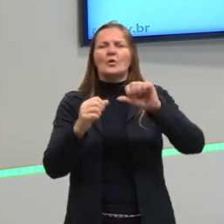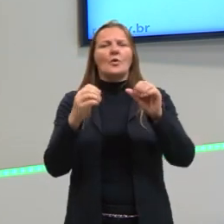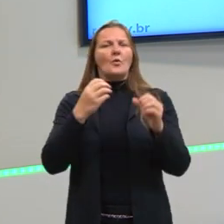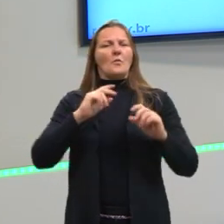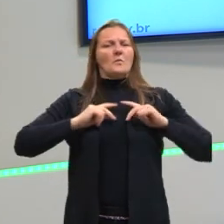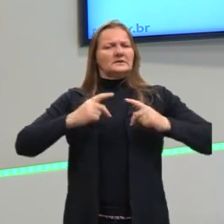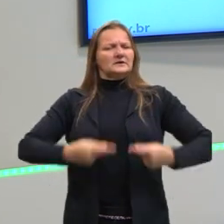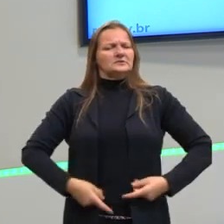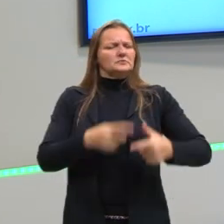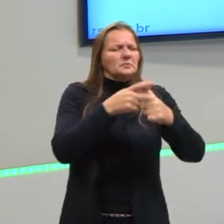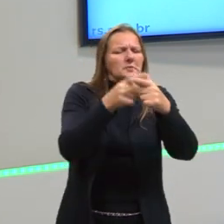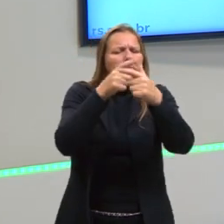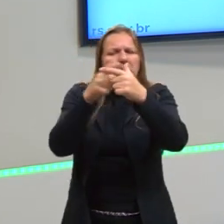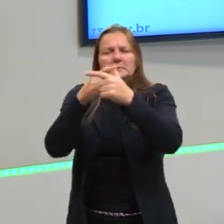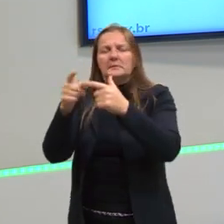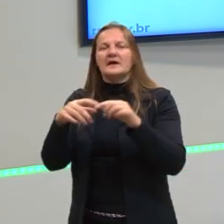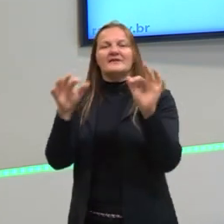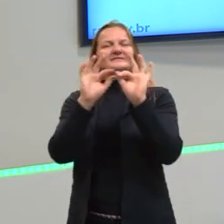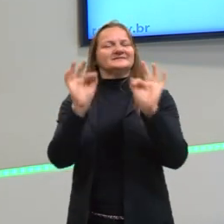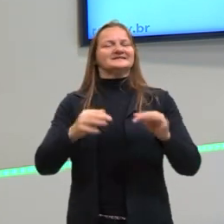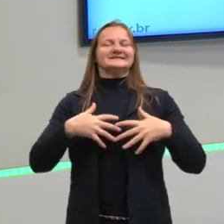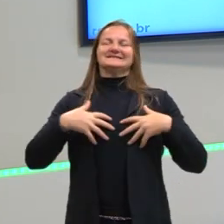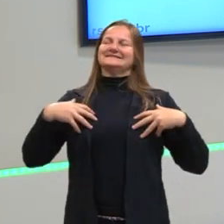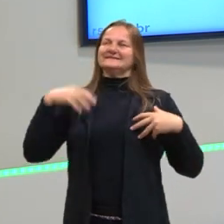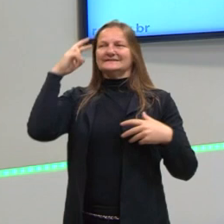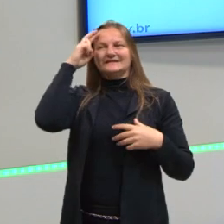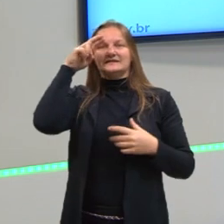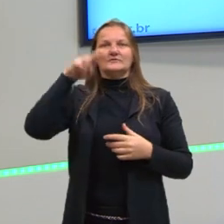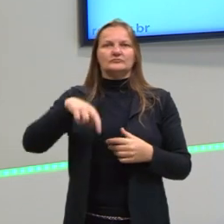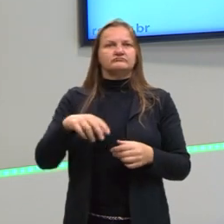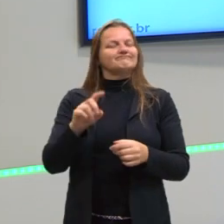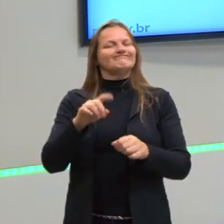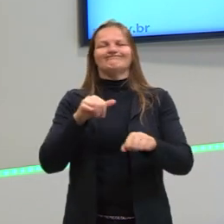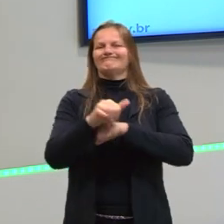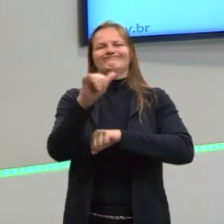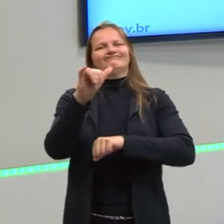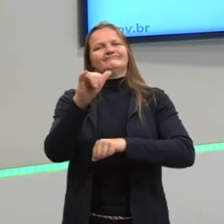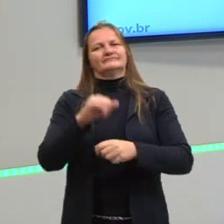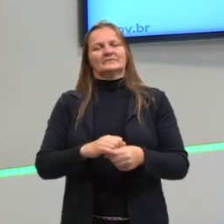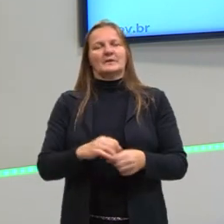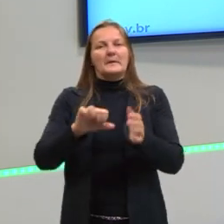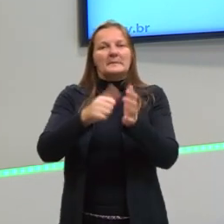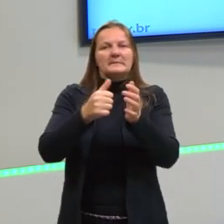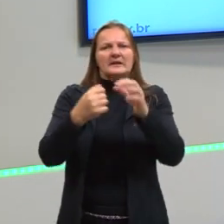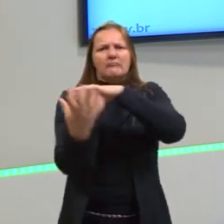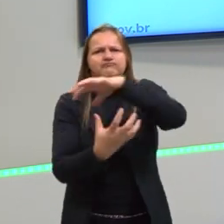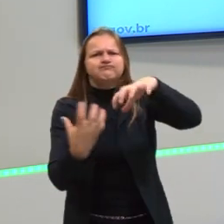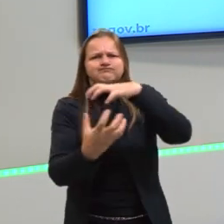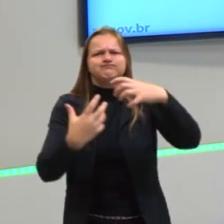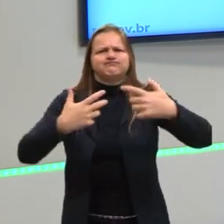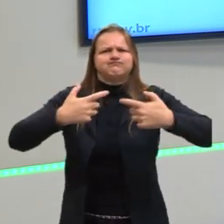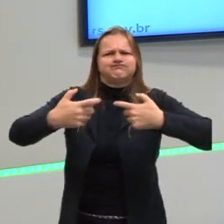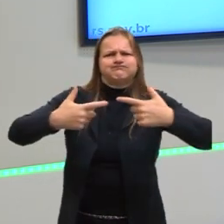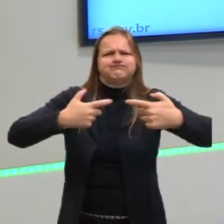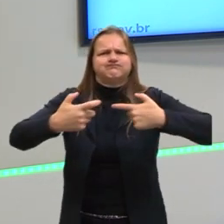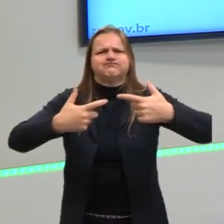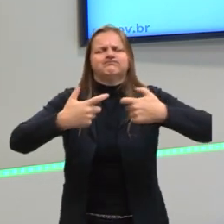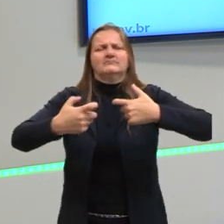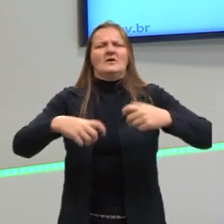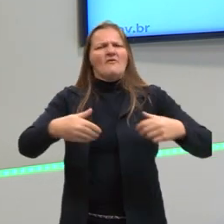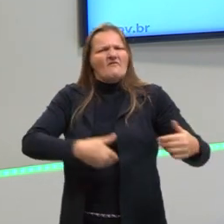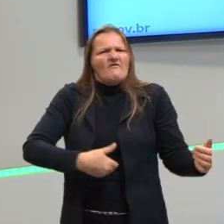humanidade não é o homem se tornaria feliz pela razão e não aconteceu a Primeira Guerra Mundial Segunda Guerra Mundial